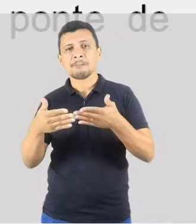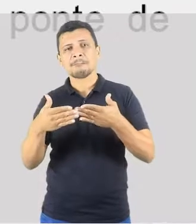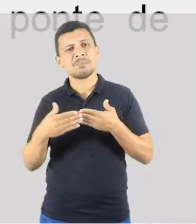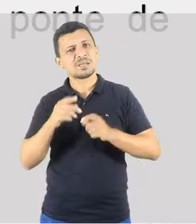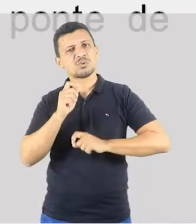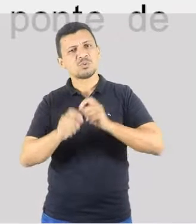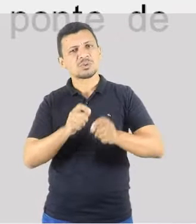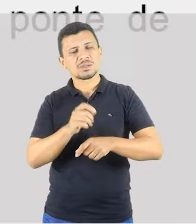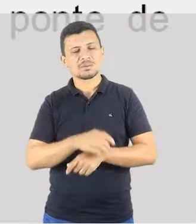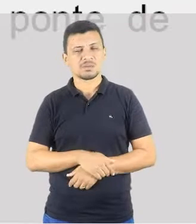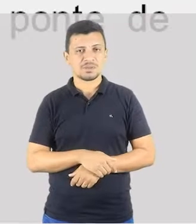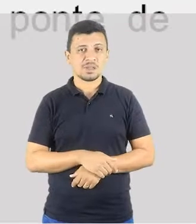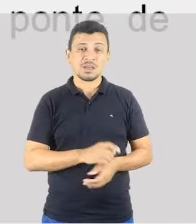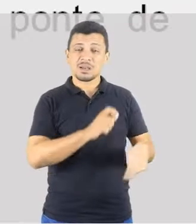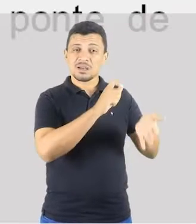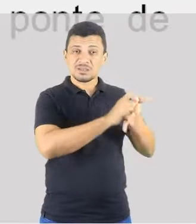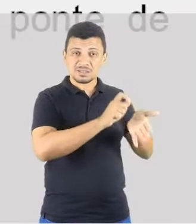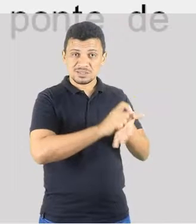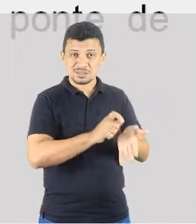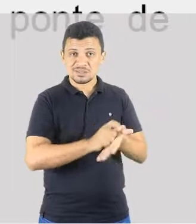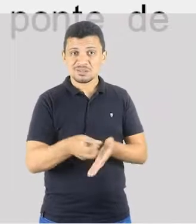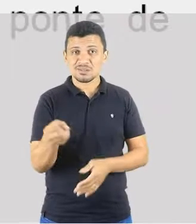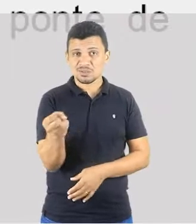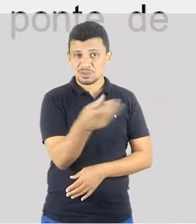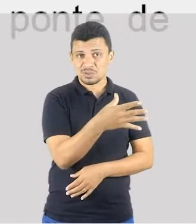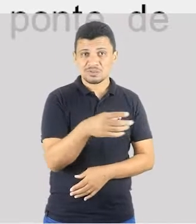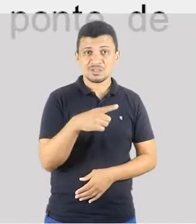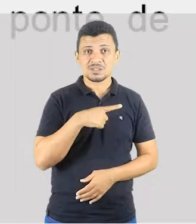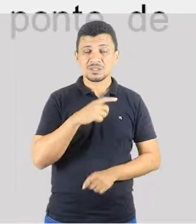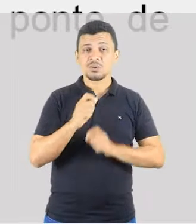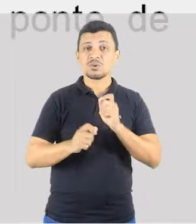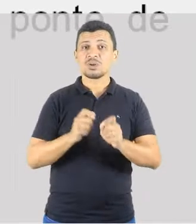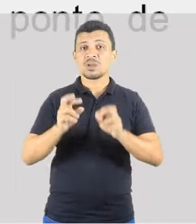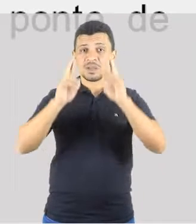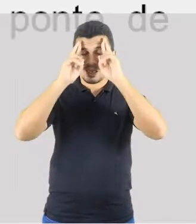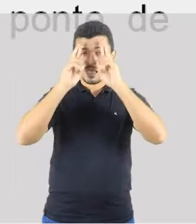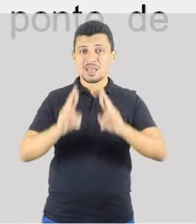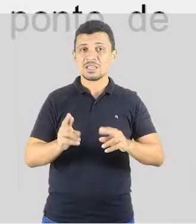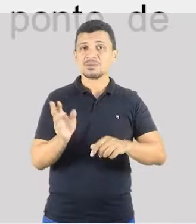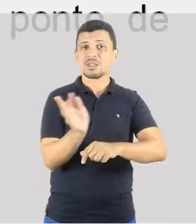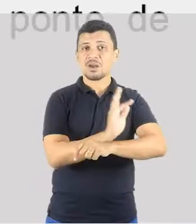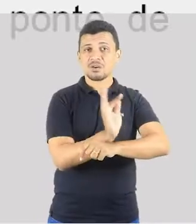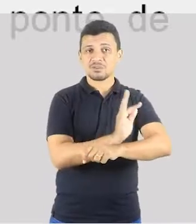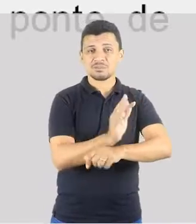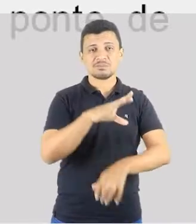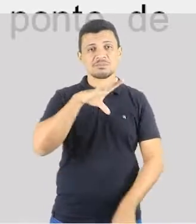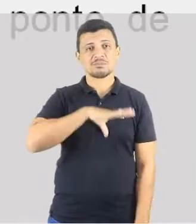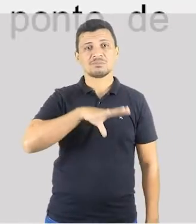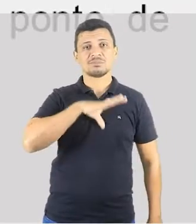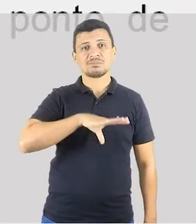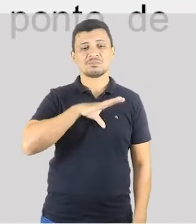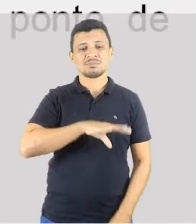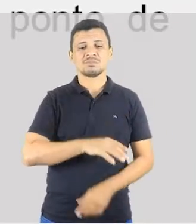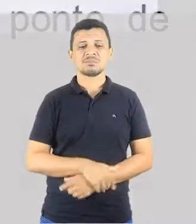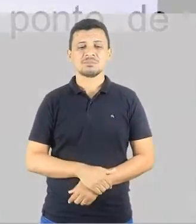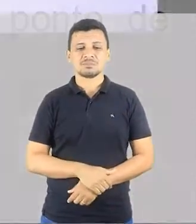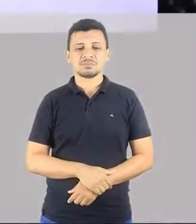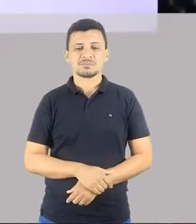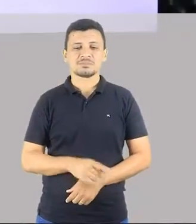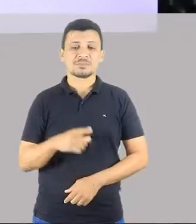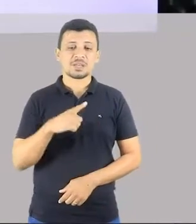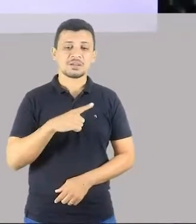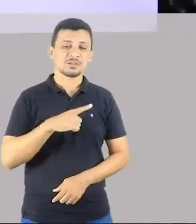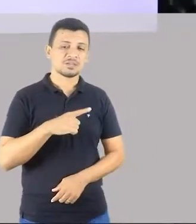nessa reescrita, nessa alteração da pontuação, tenha sido respeitada a norma padrão. Então, ele dá o fragmento, certo,